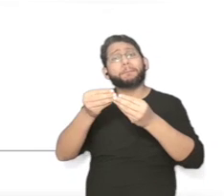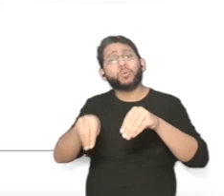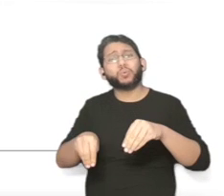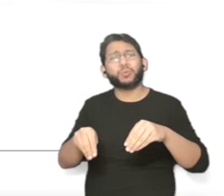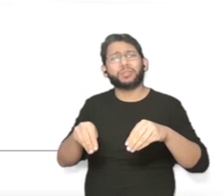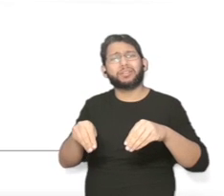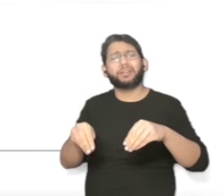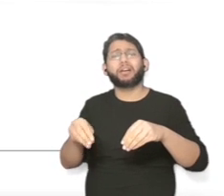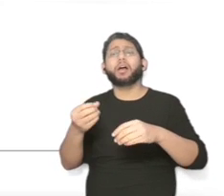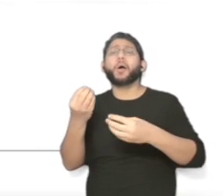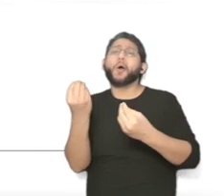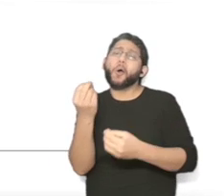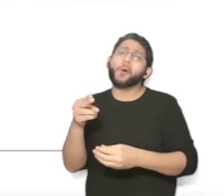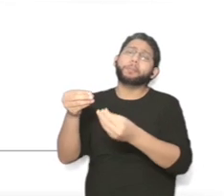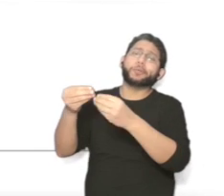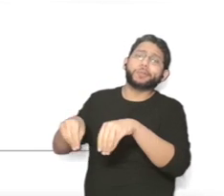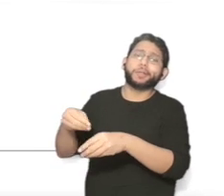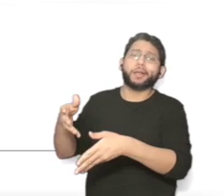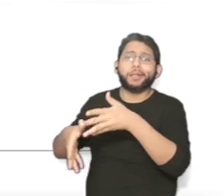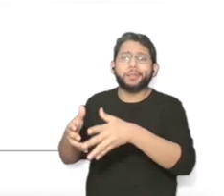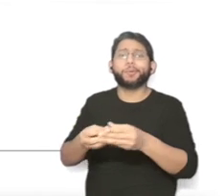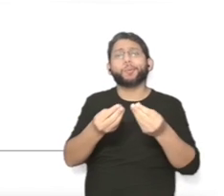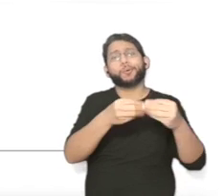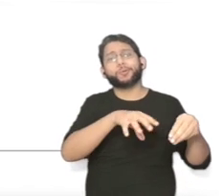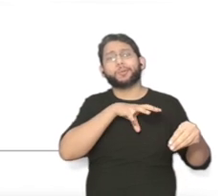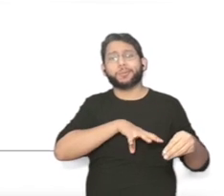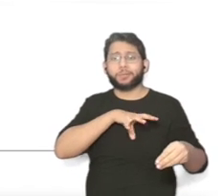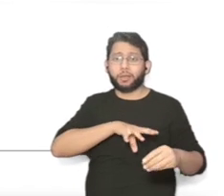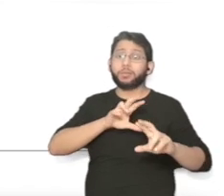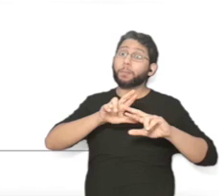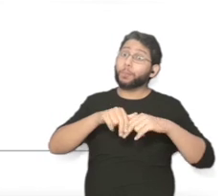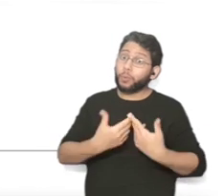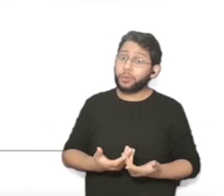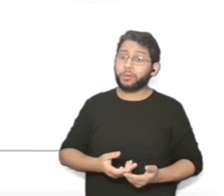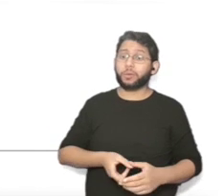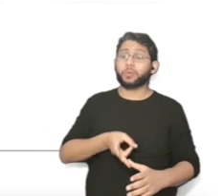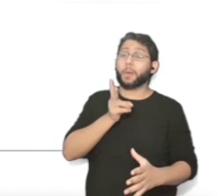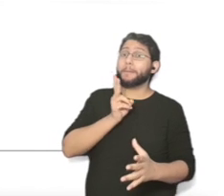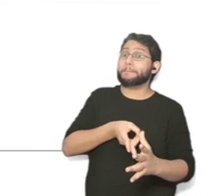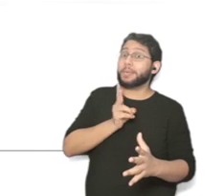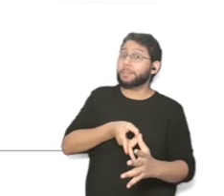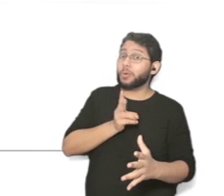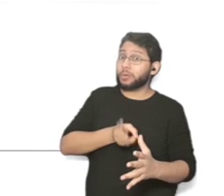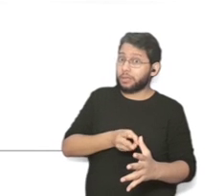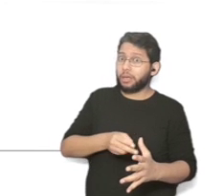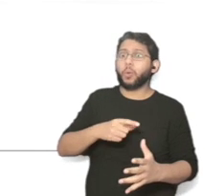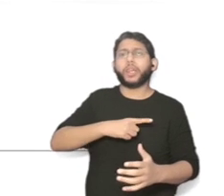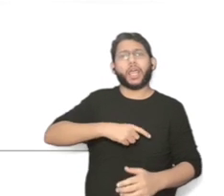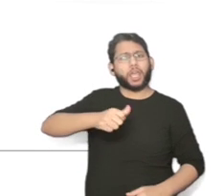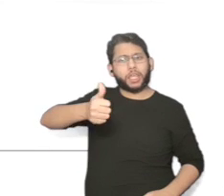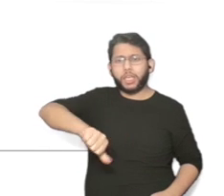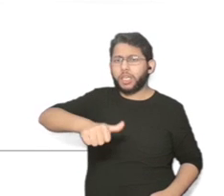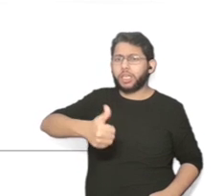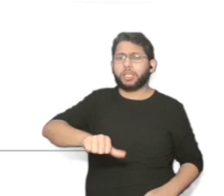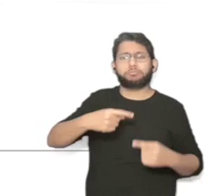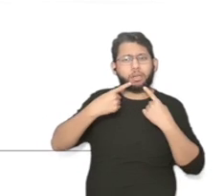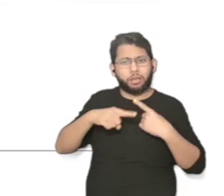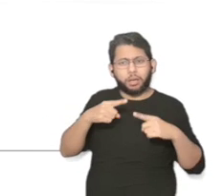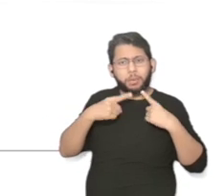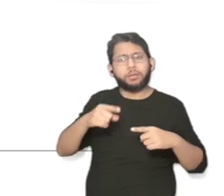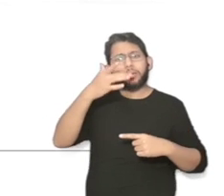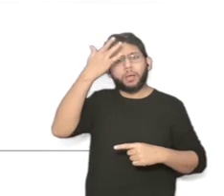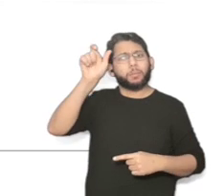deixar sempre uma das duas línguas meio capenga, digamos assim. Por essa razão, o bimodalismo foi